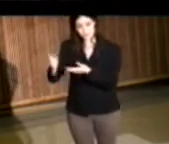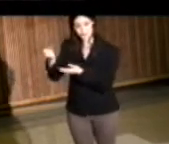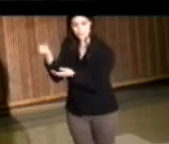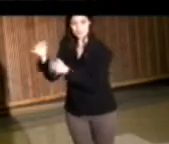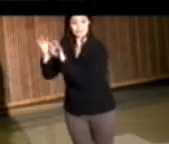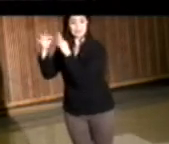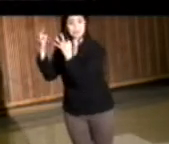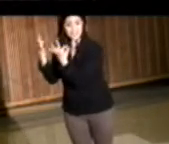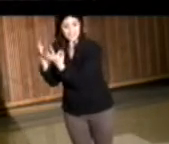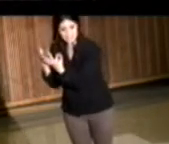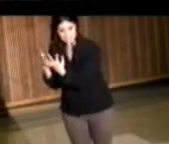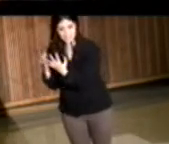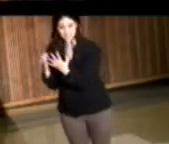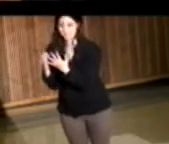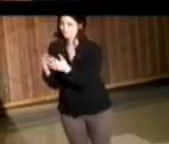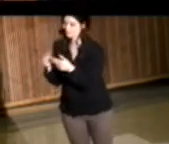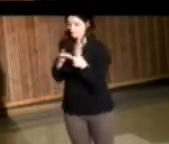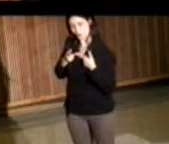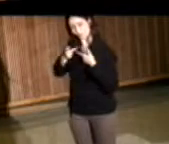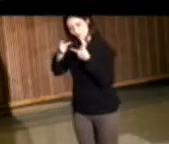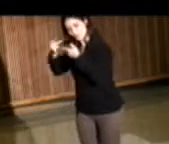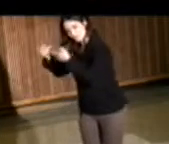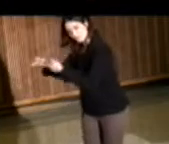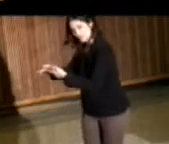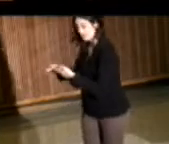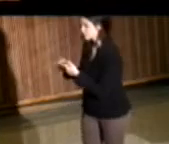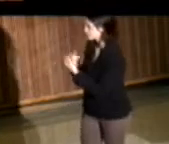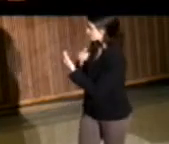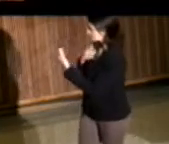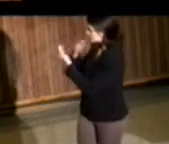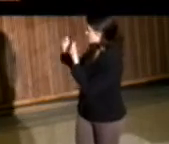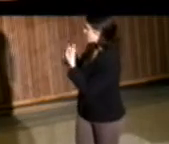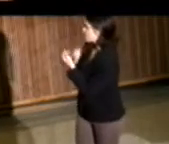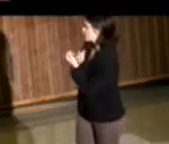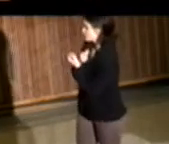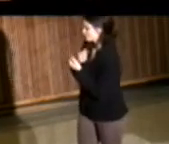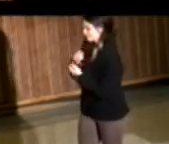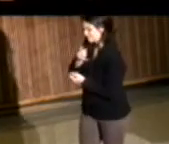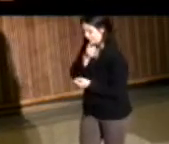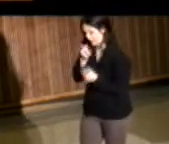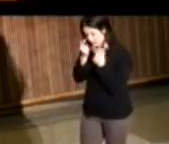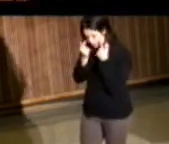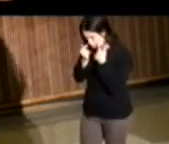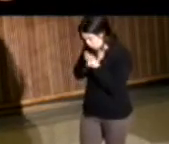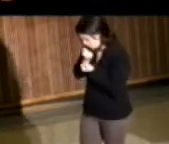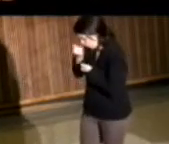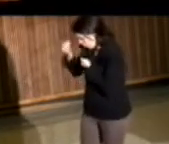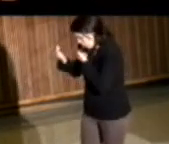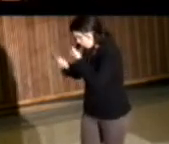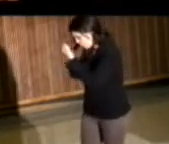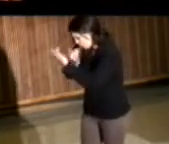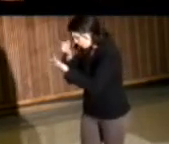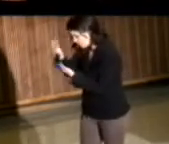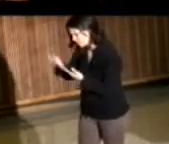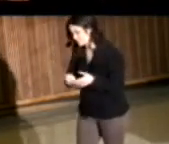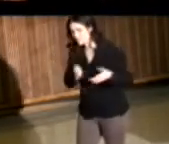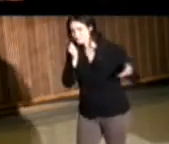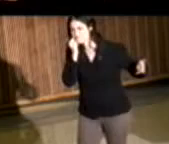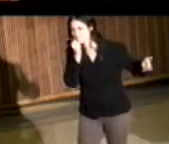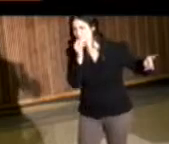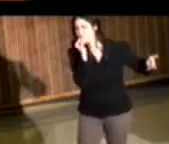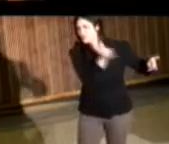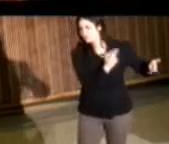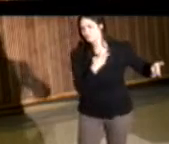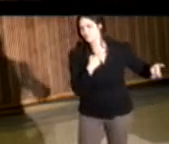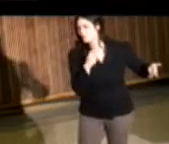famílias que abriam a porta da sua casa, e ali era o meu refúgio, e já que eu não podia falar com meu pai, não podia falar com a minha mãe,